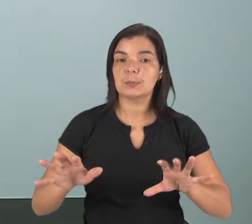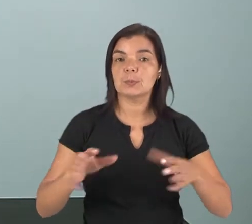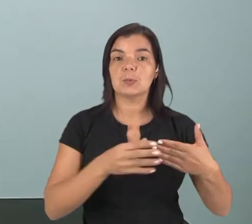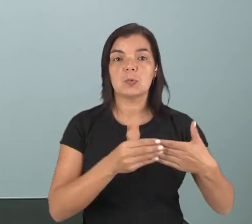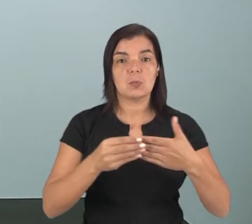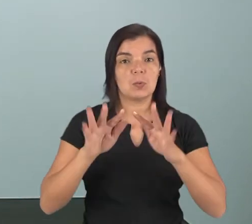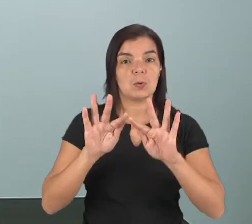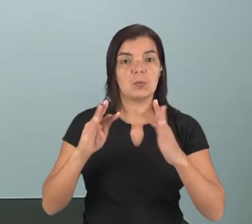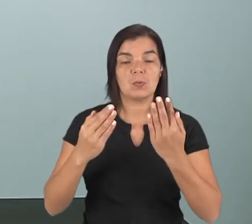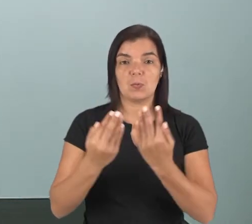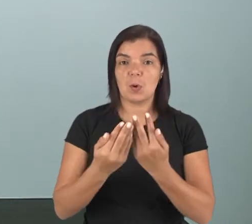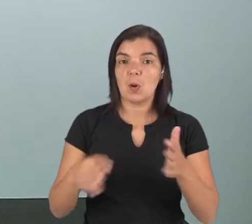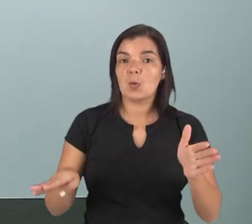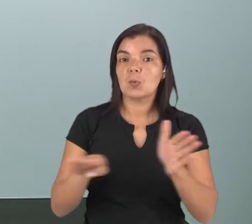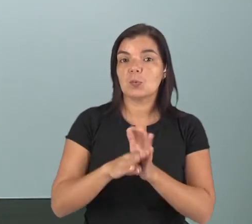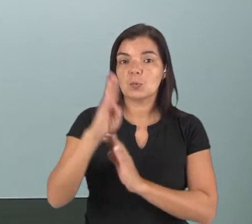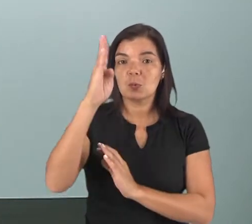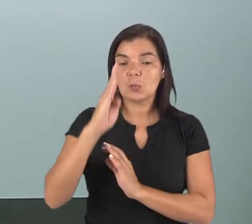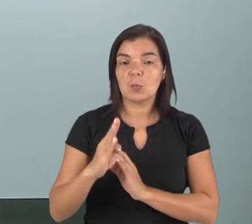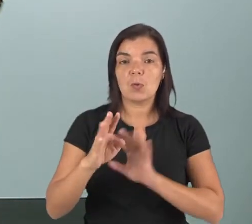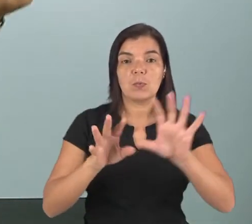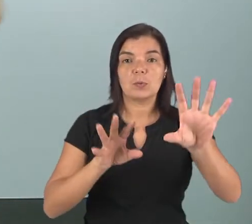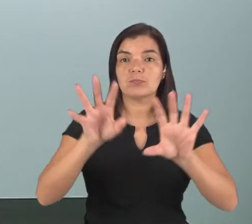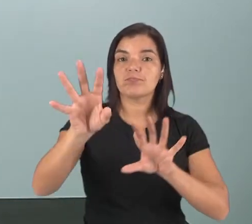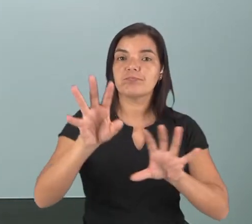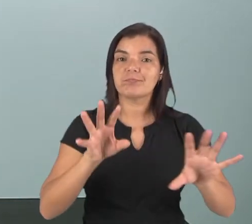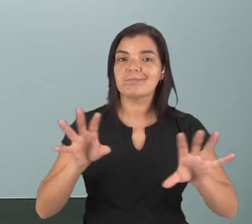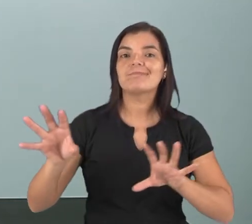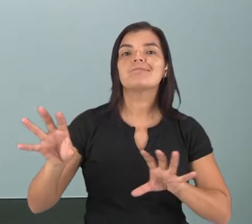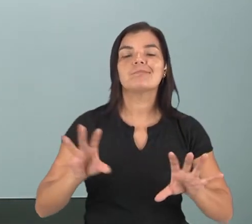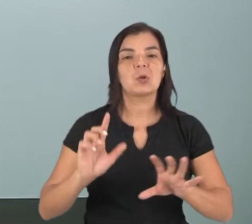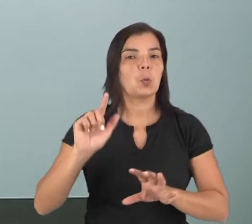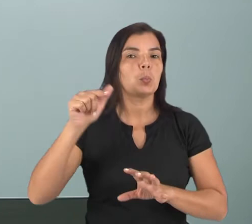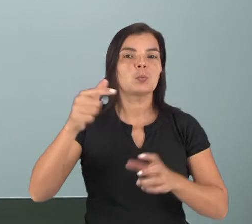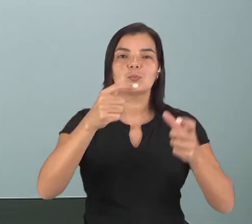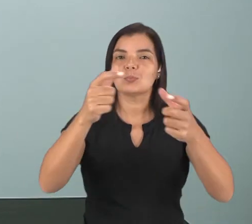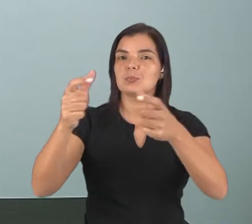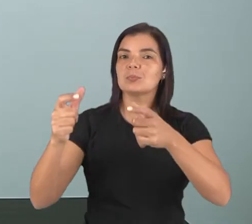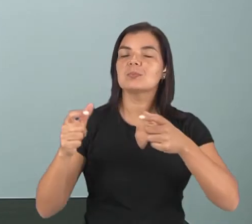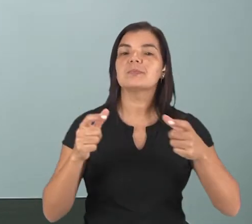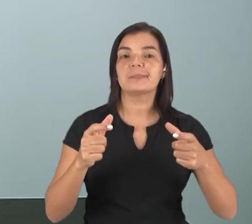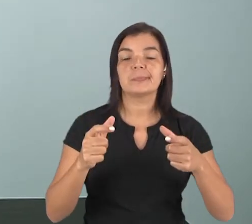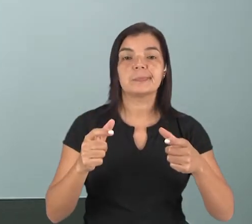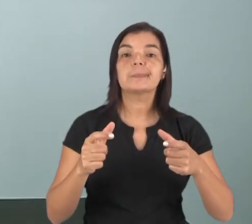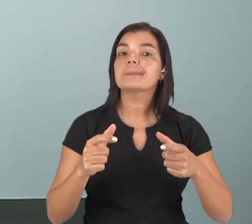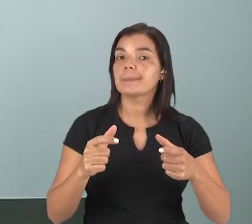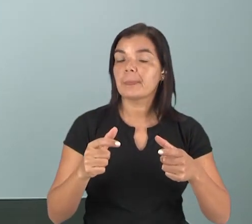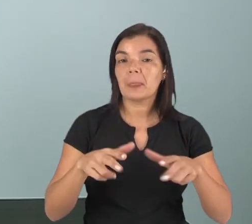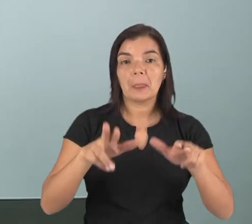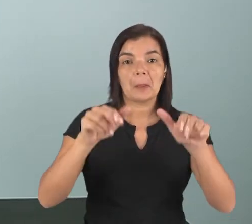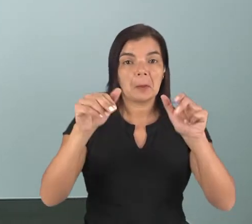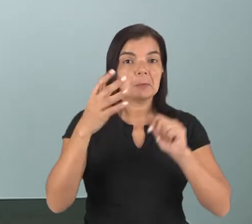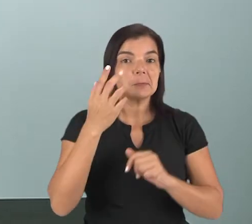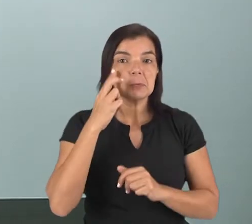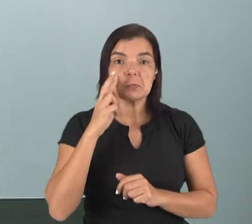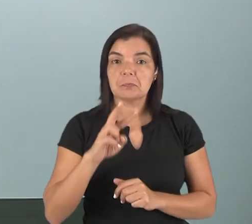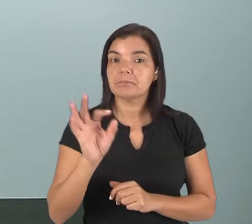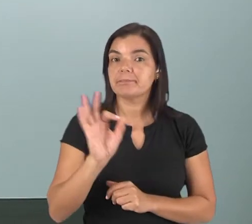em famílias, mas aqui quando chegaram, eles foram espalhados para outros lugares que muitos deles acabaram nunca mais nem se